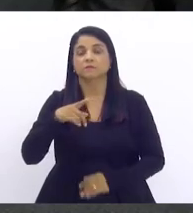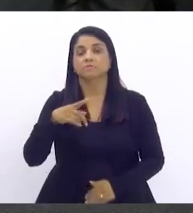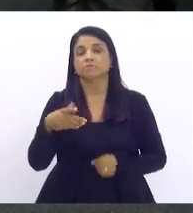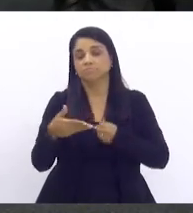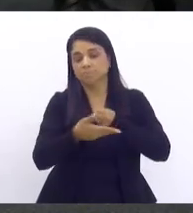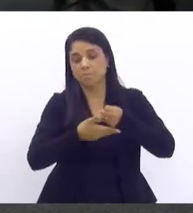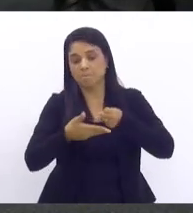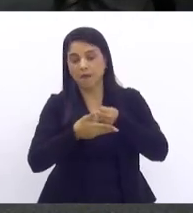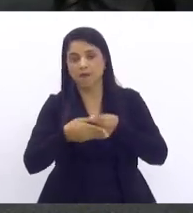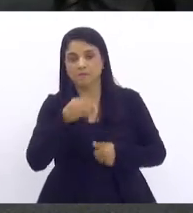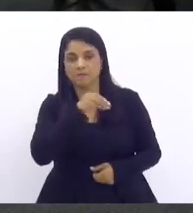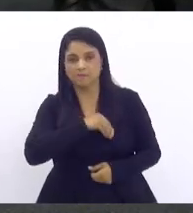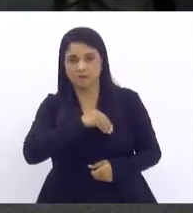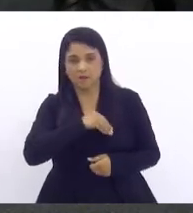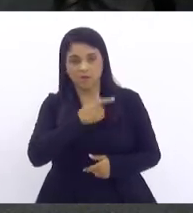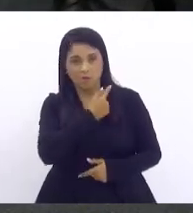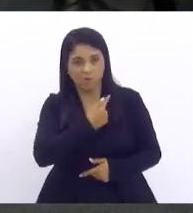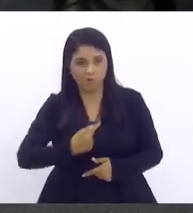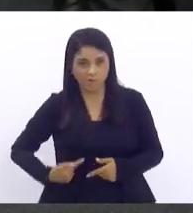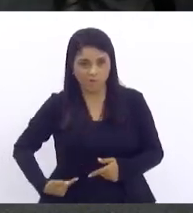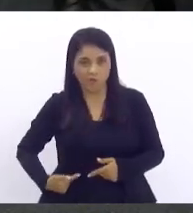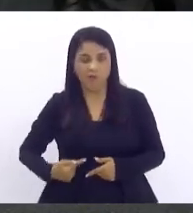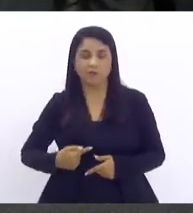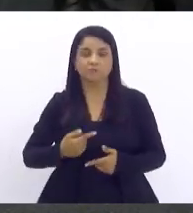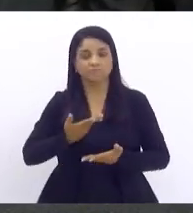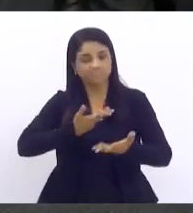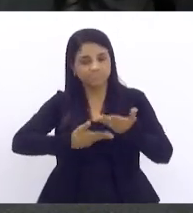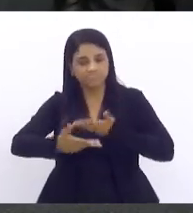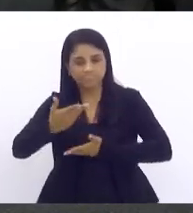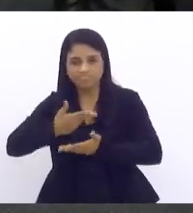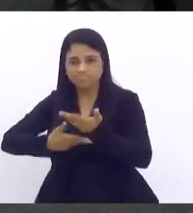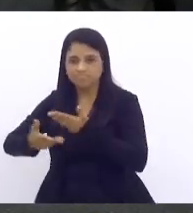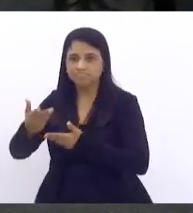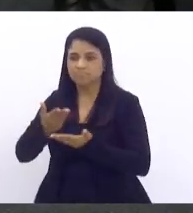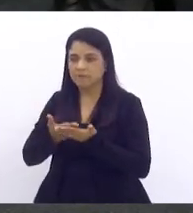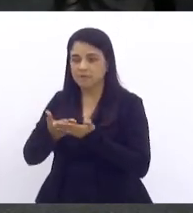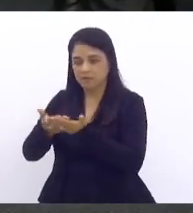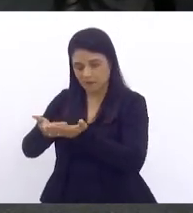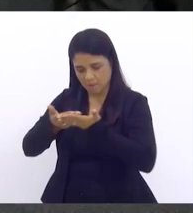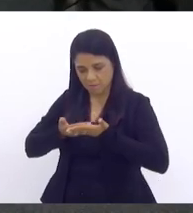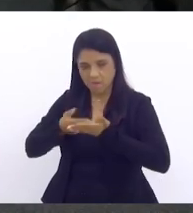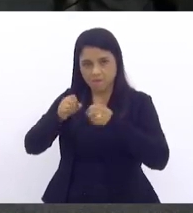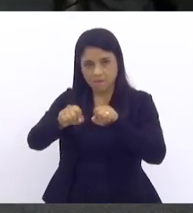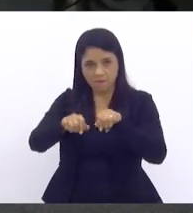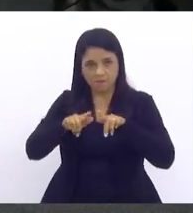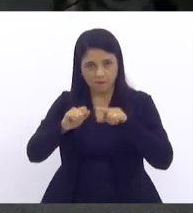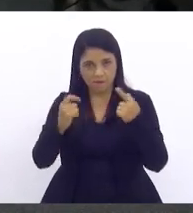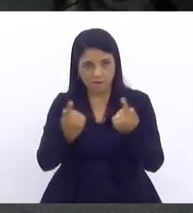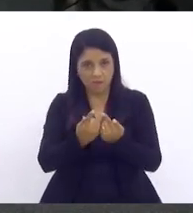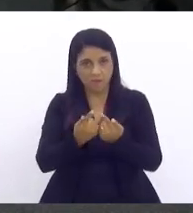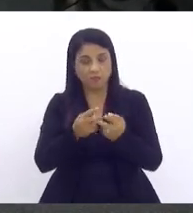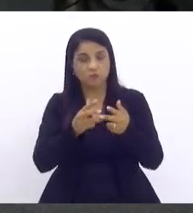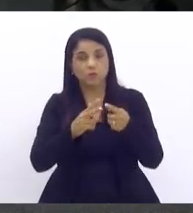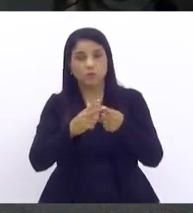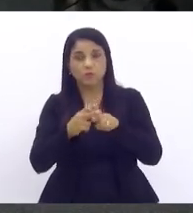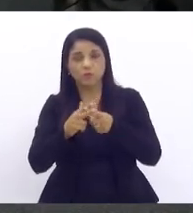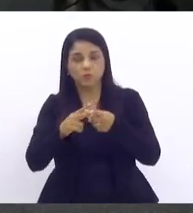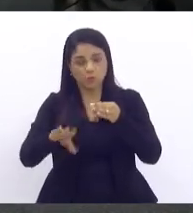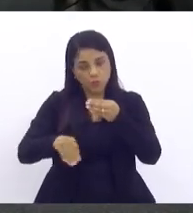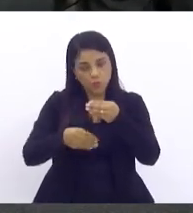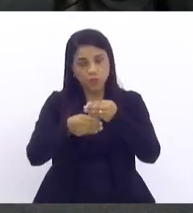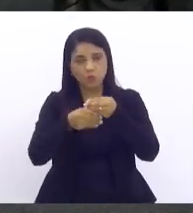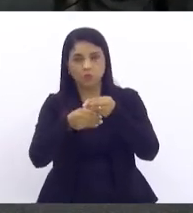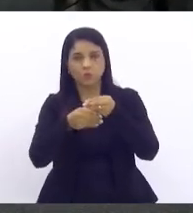governo possa fazer isso tramitar com celeridade e que encaminhe para essa casa o reajuste do piso do Estado do